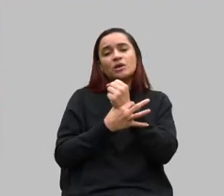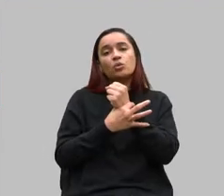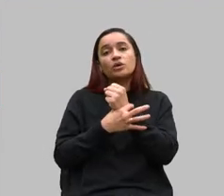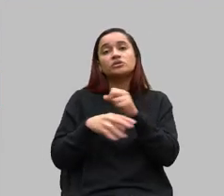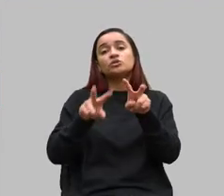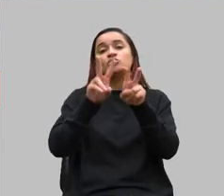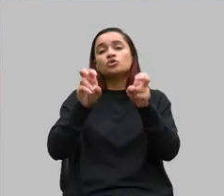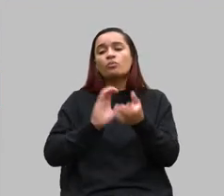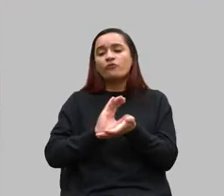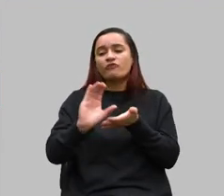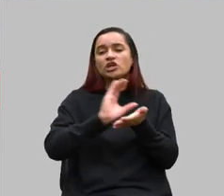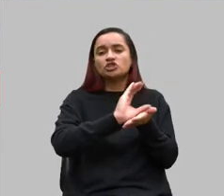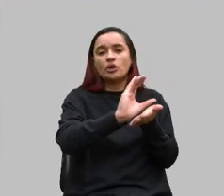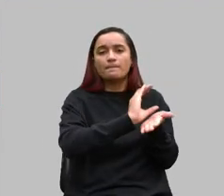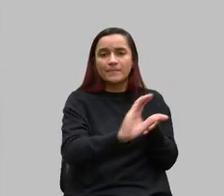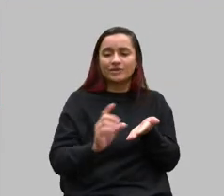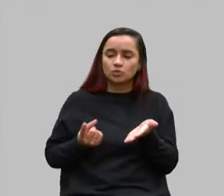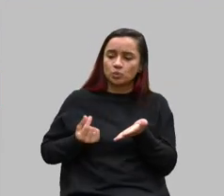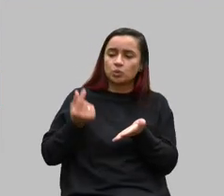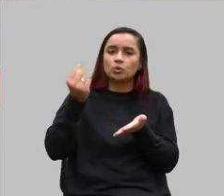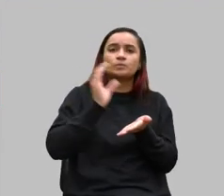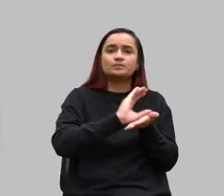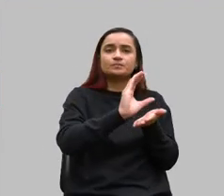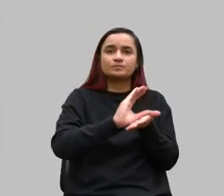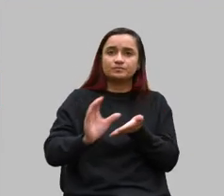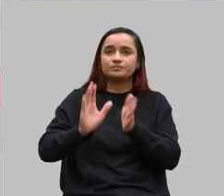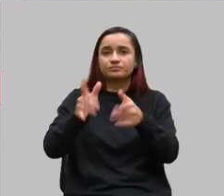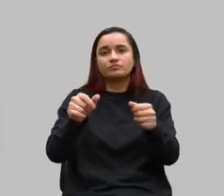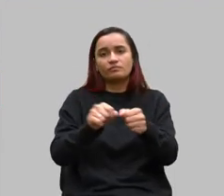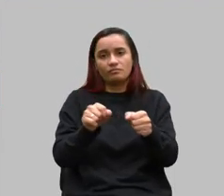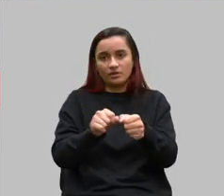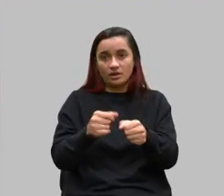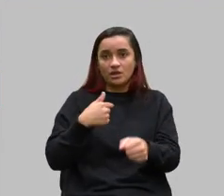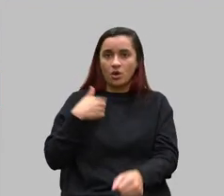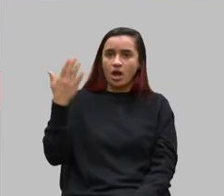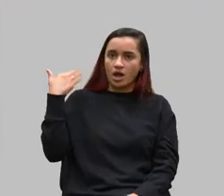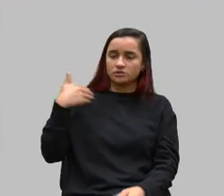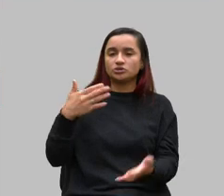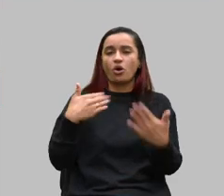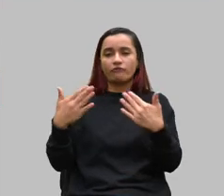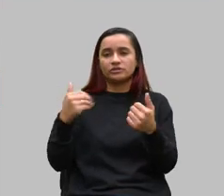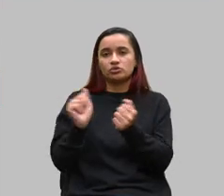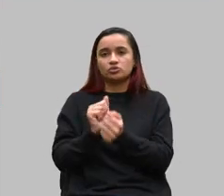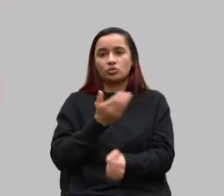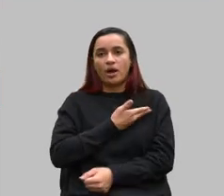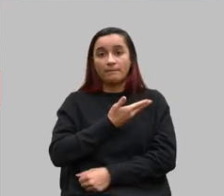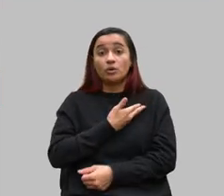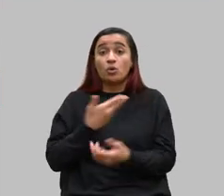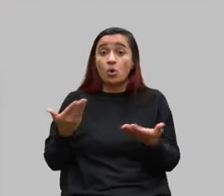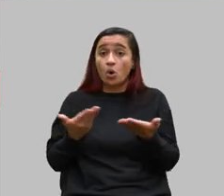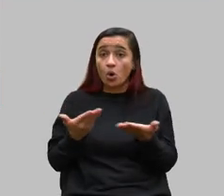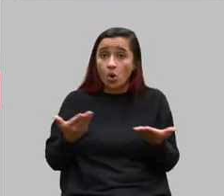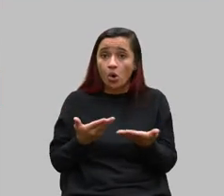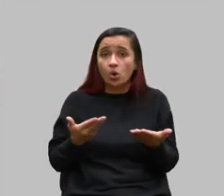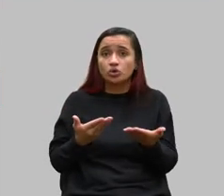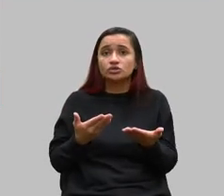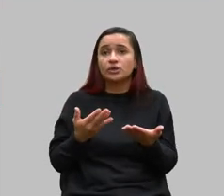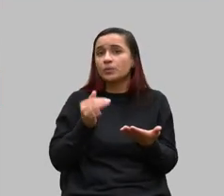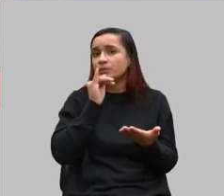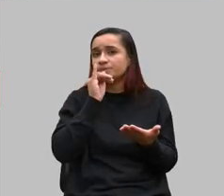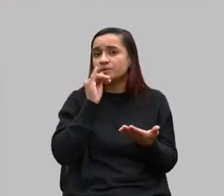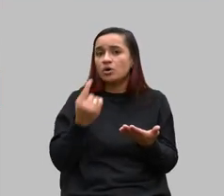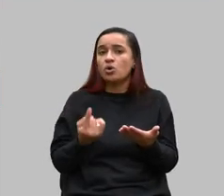investimentos e que são feitos eu tava conversando com um colega da vli hoje um quilômetro e de